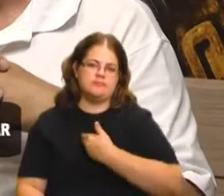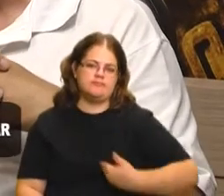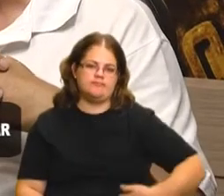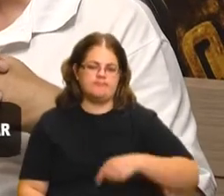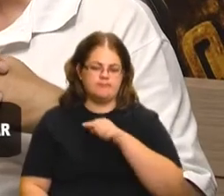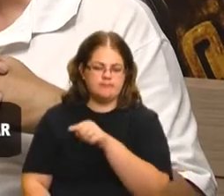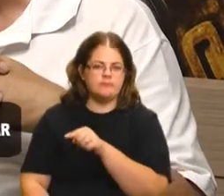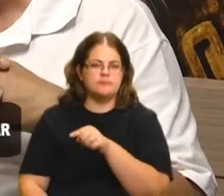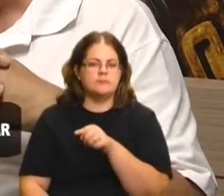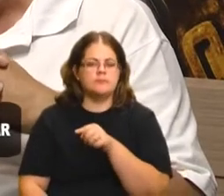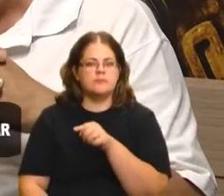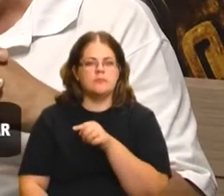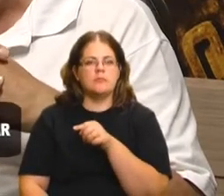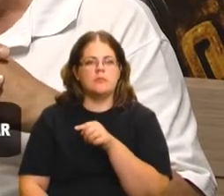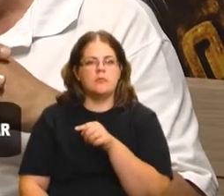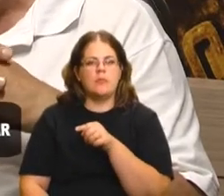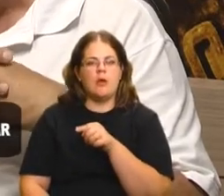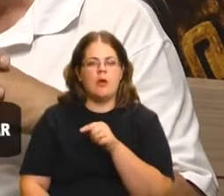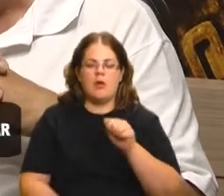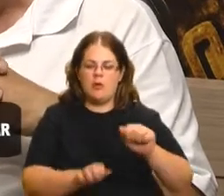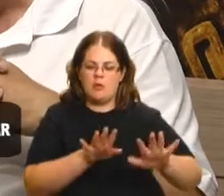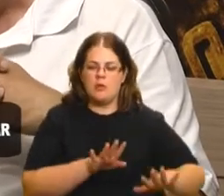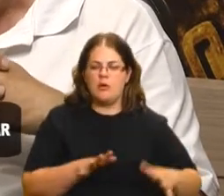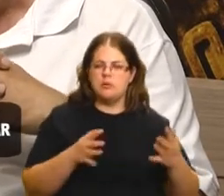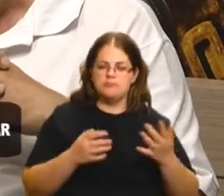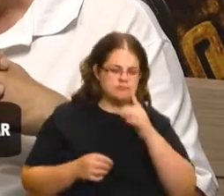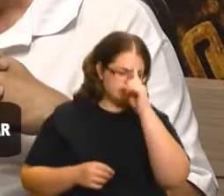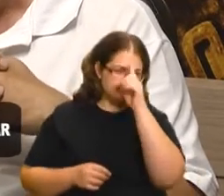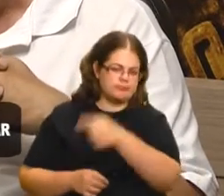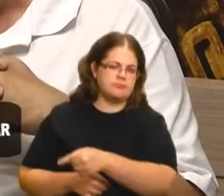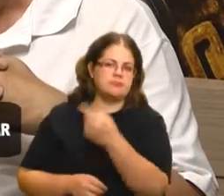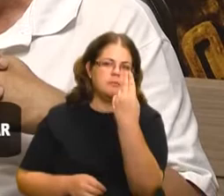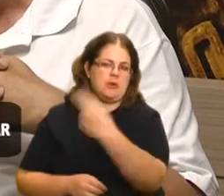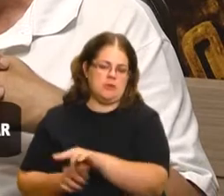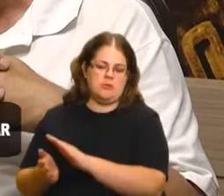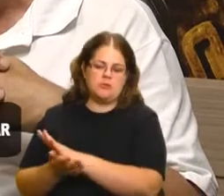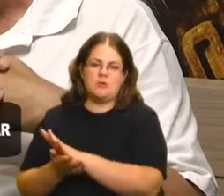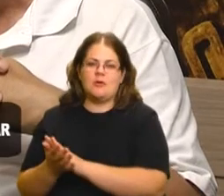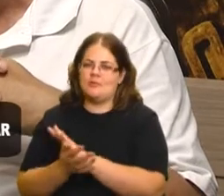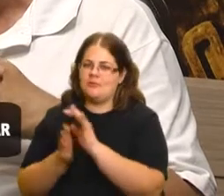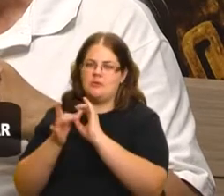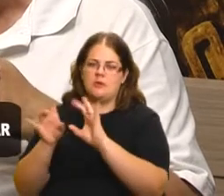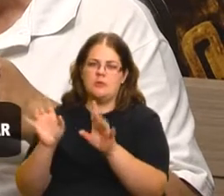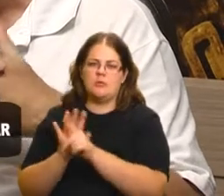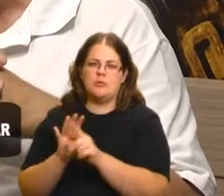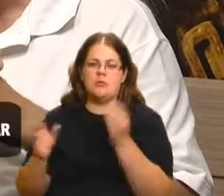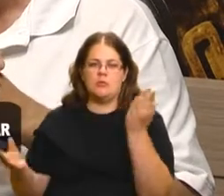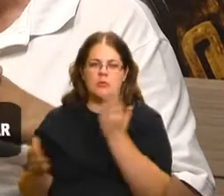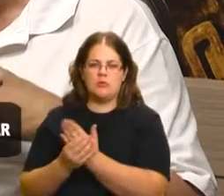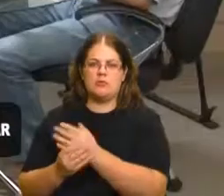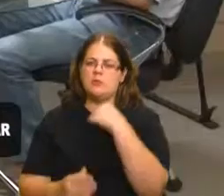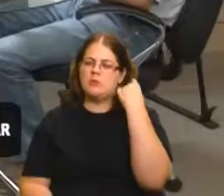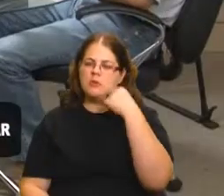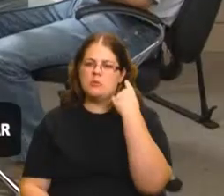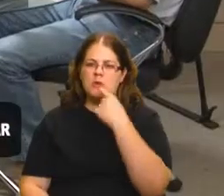muito relevante, o Congresso se nega a dar autorização para que fosse processado um deputado.